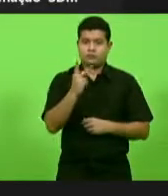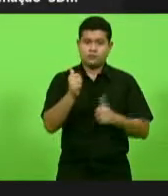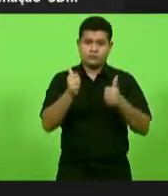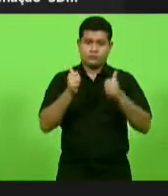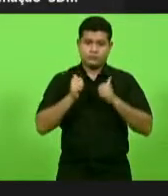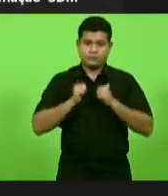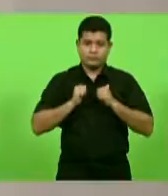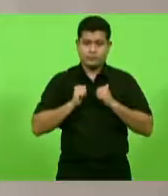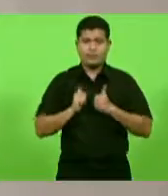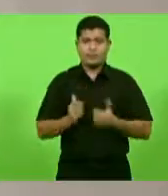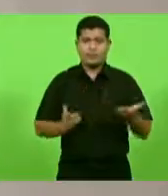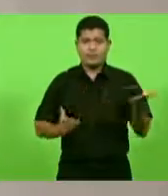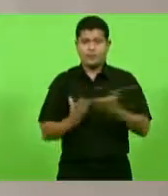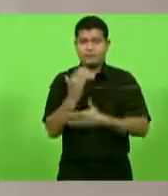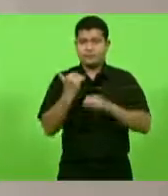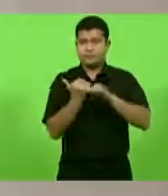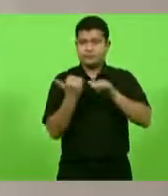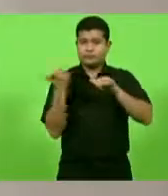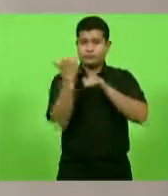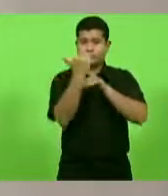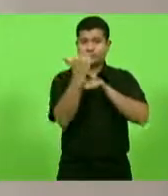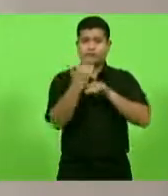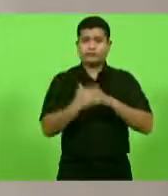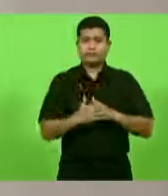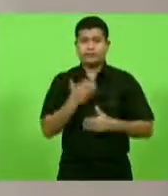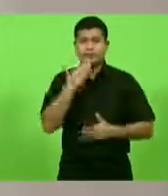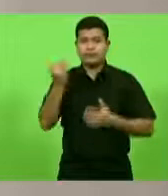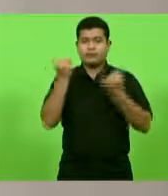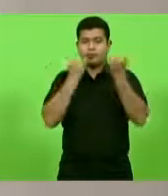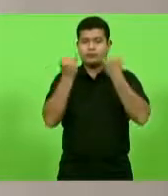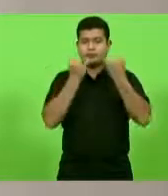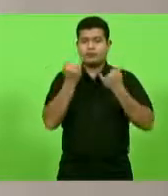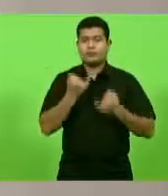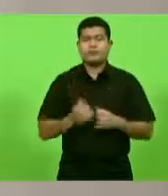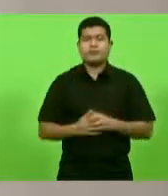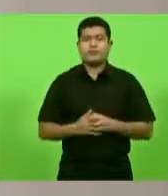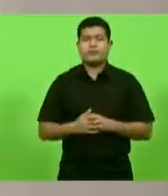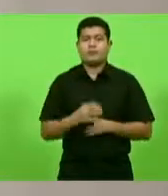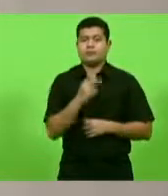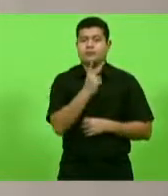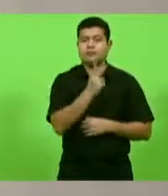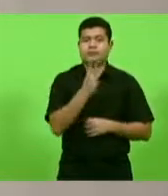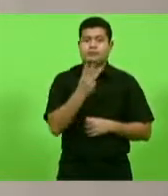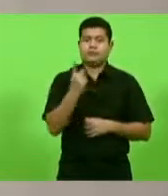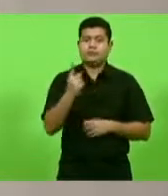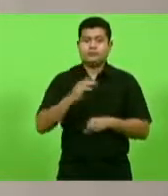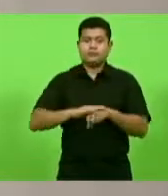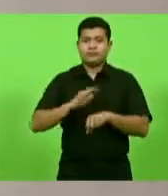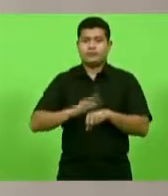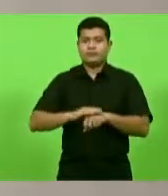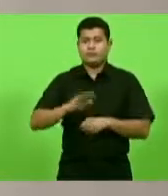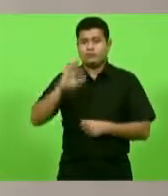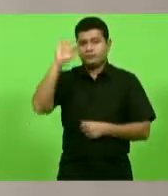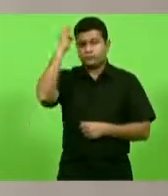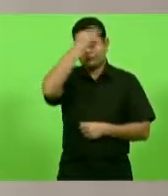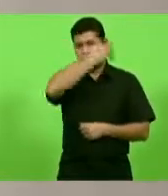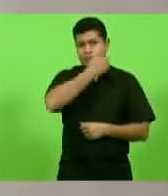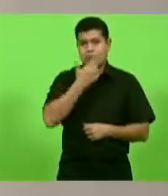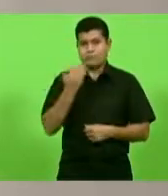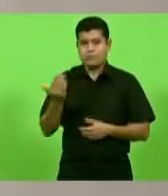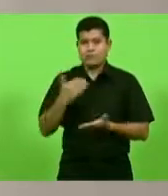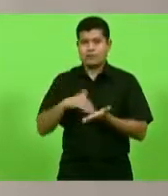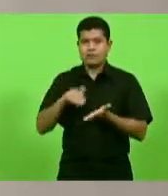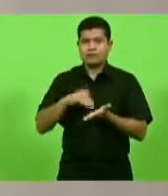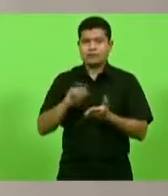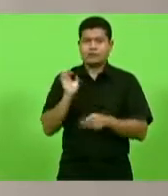abstenções, aprovado por maioria. Pedidos de informação. Pedido de informação 231, autor deputado Fabiano da Luz, solicitando ao secretário